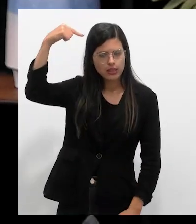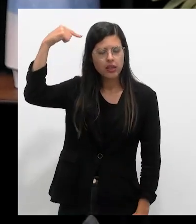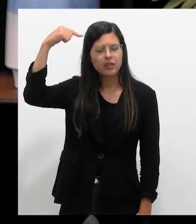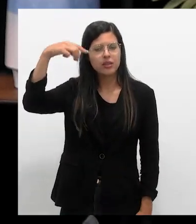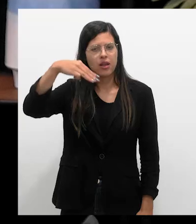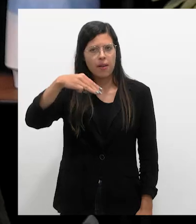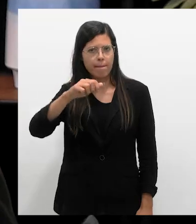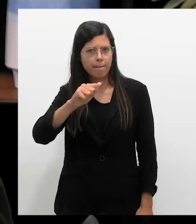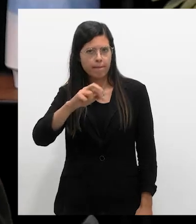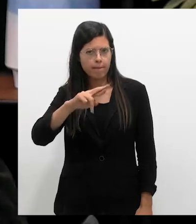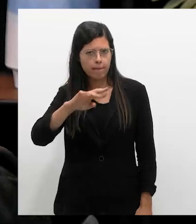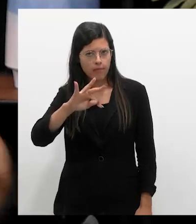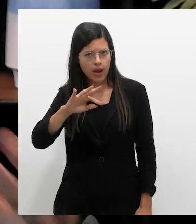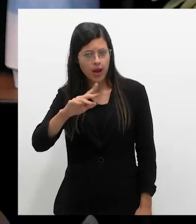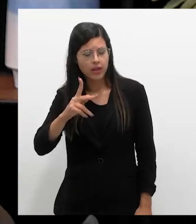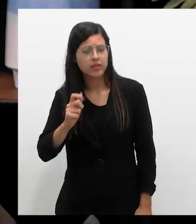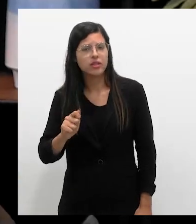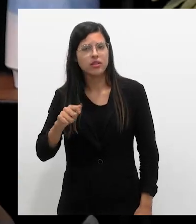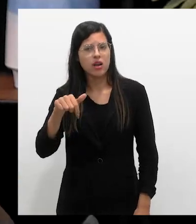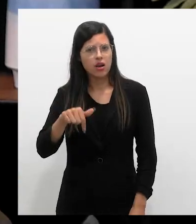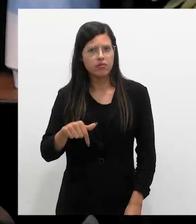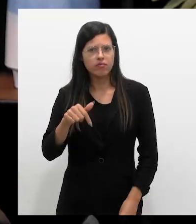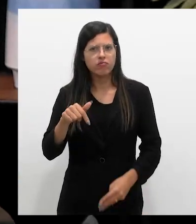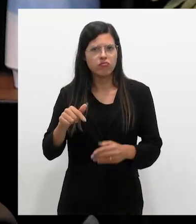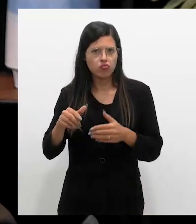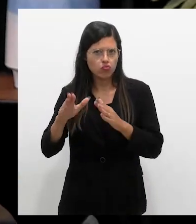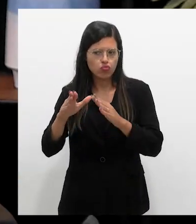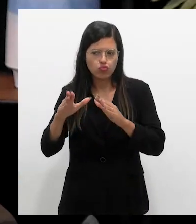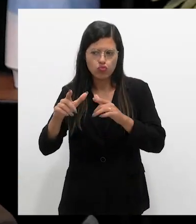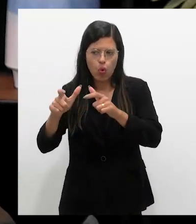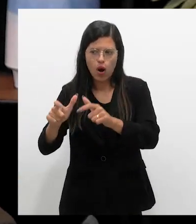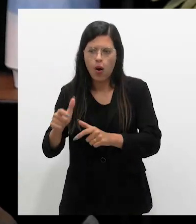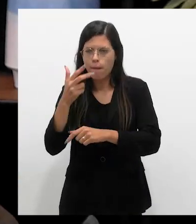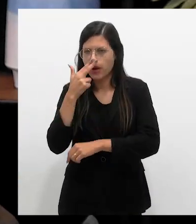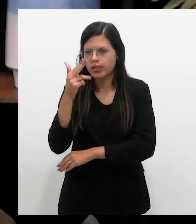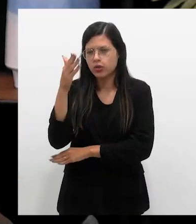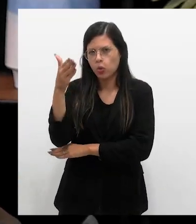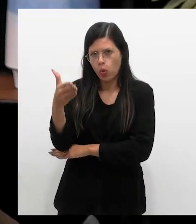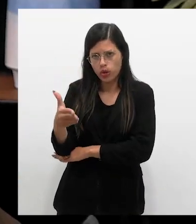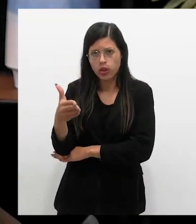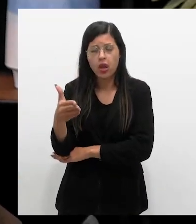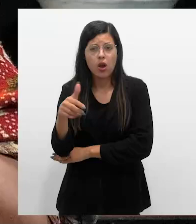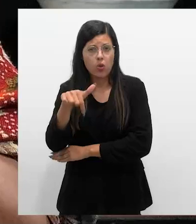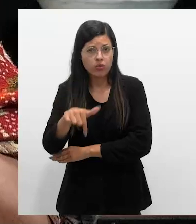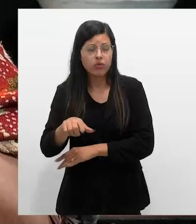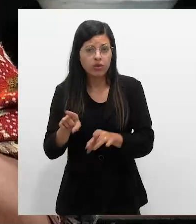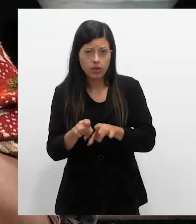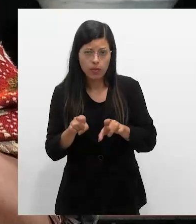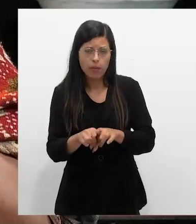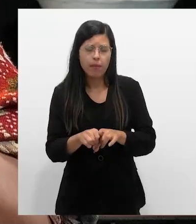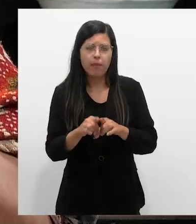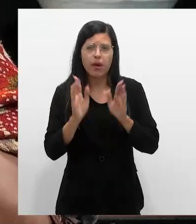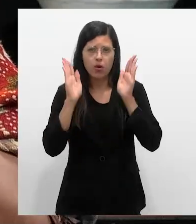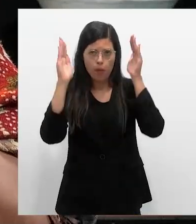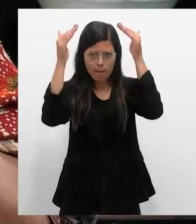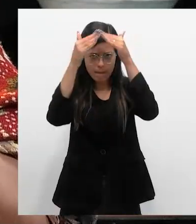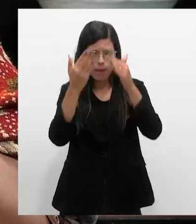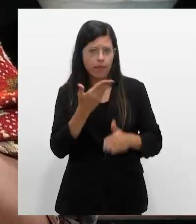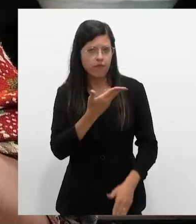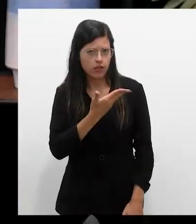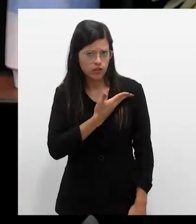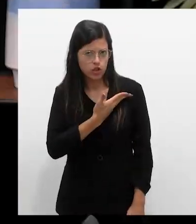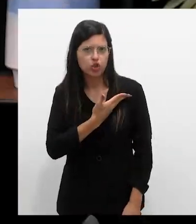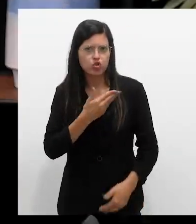Santa Marta, que é como se fosse uma hospedaria, onde o Papa Francisco também optou por viver. Né? Ele não ficava nos aposentos